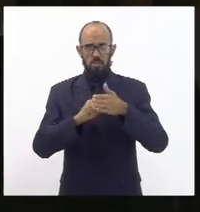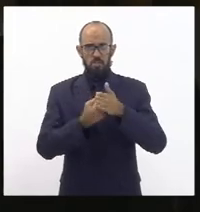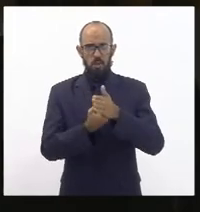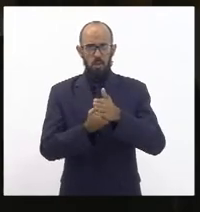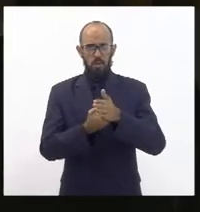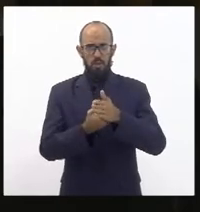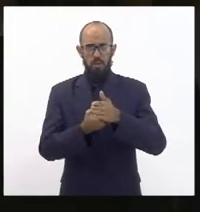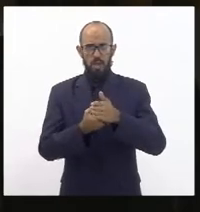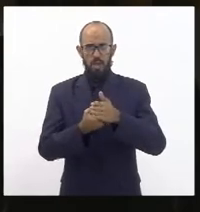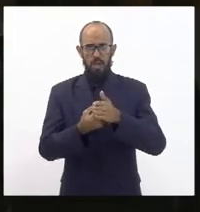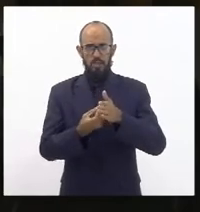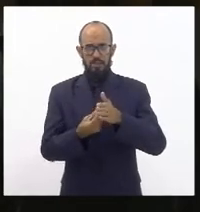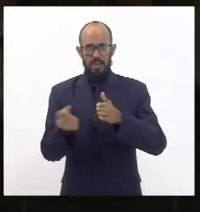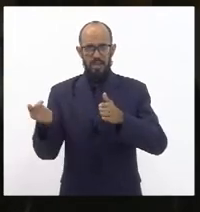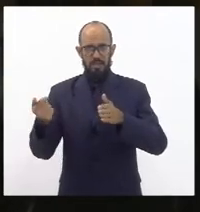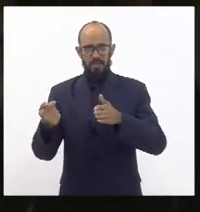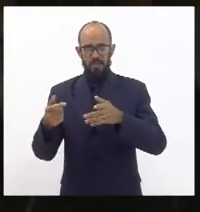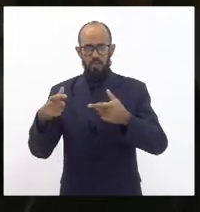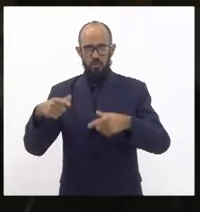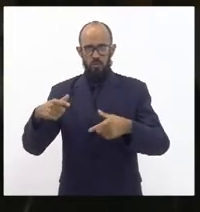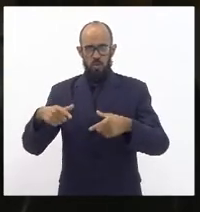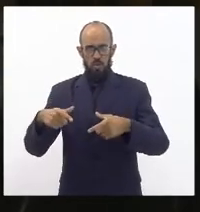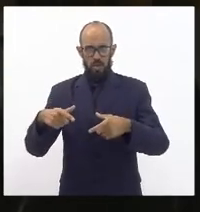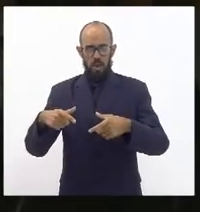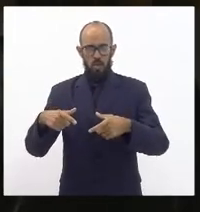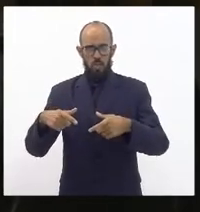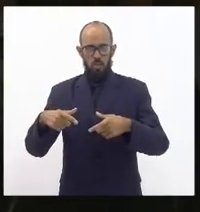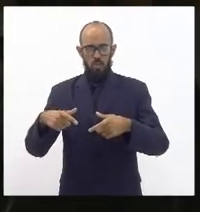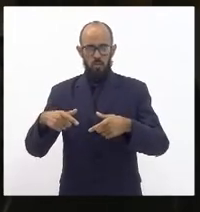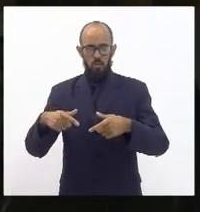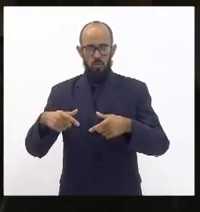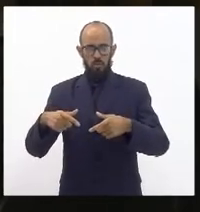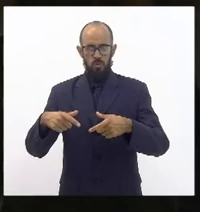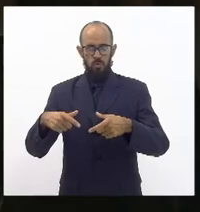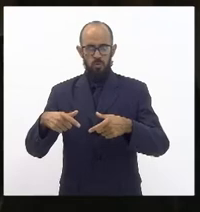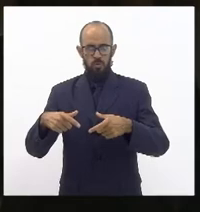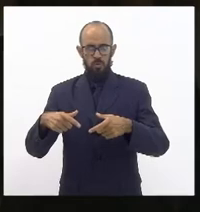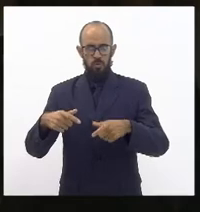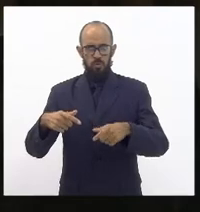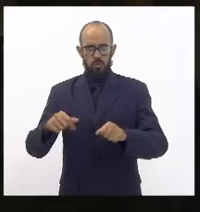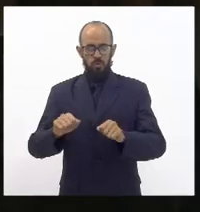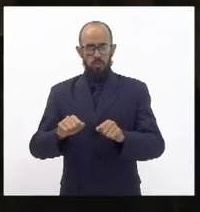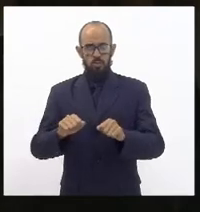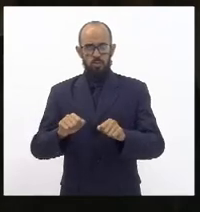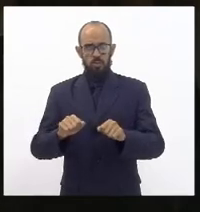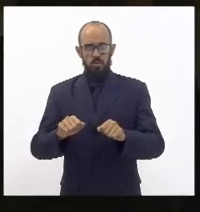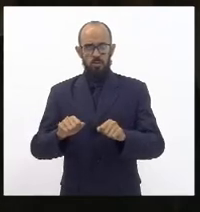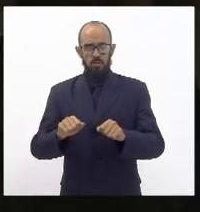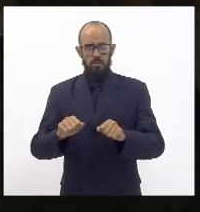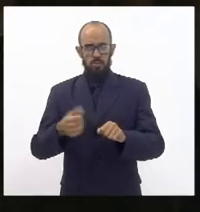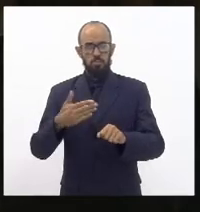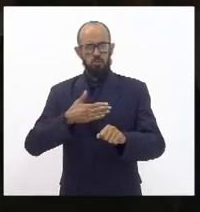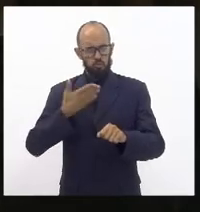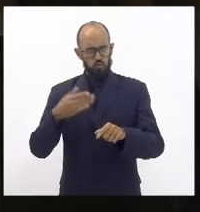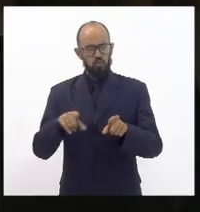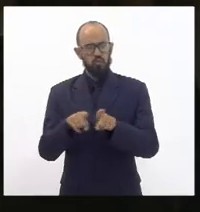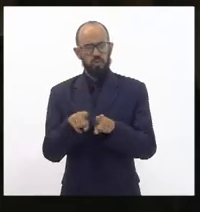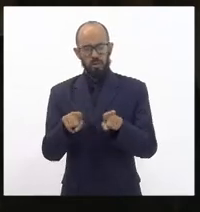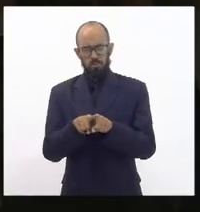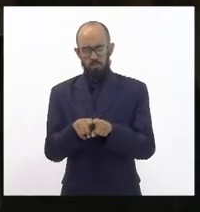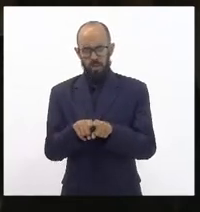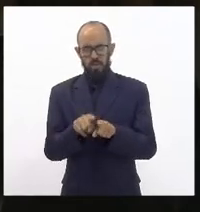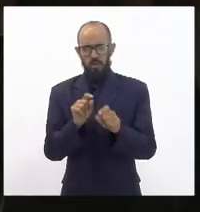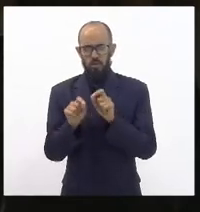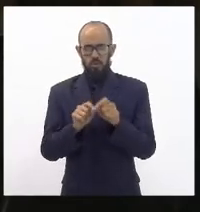ambiente interno facilitando assim A Fuga das crianças e pasmem durante o decorrer não sei dizer